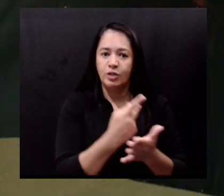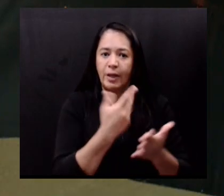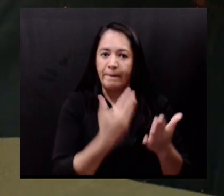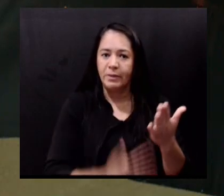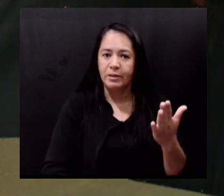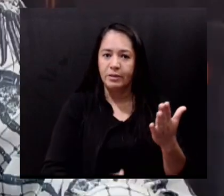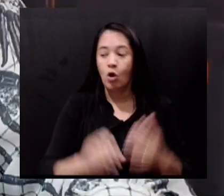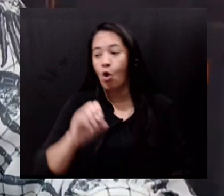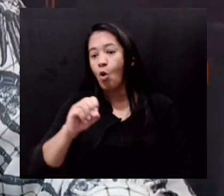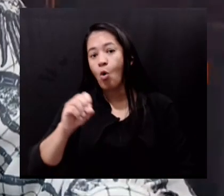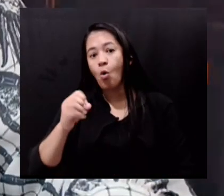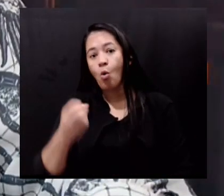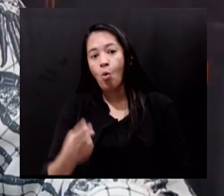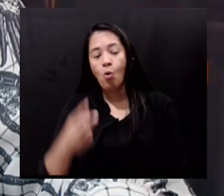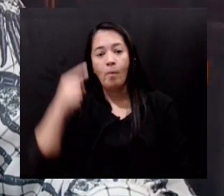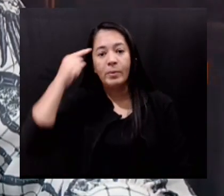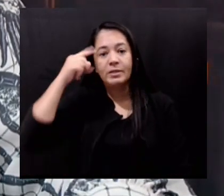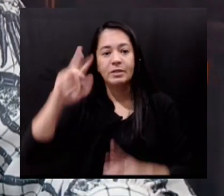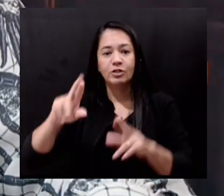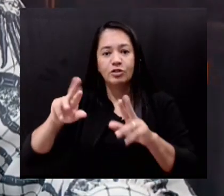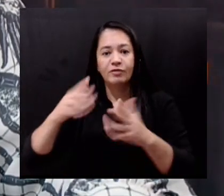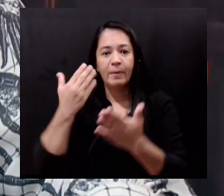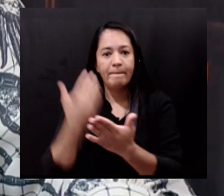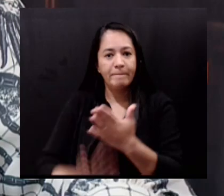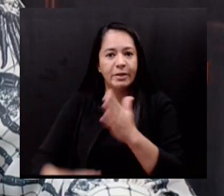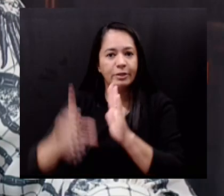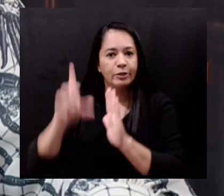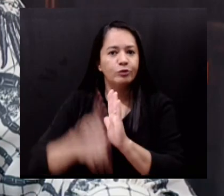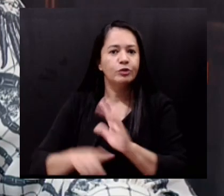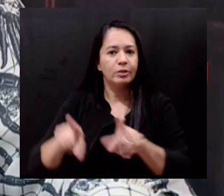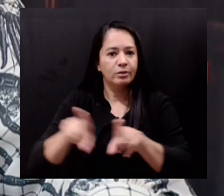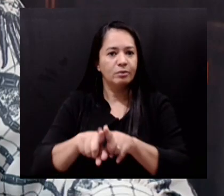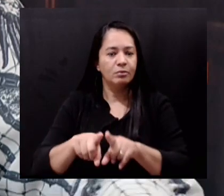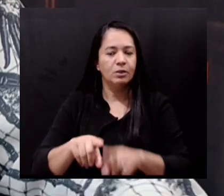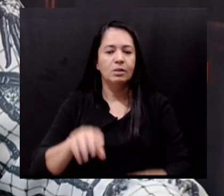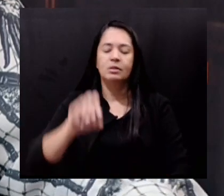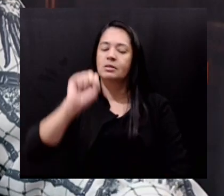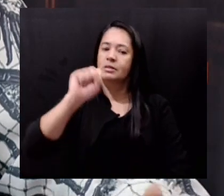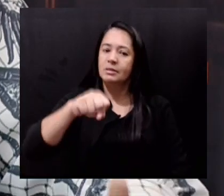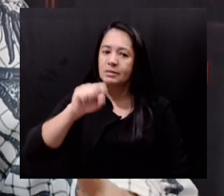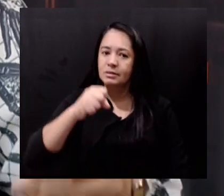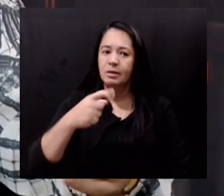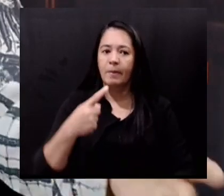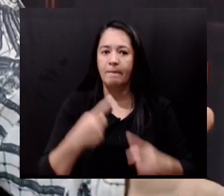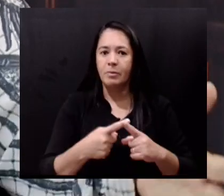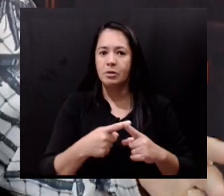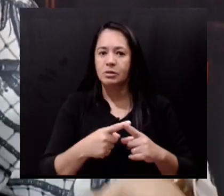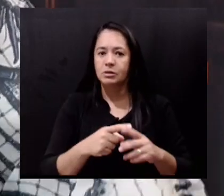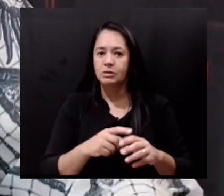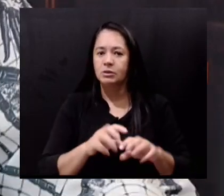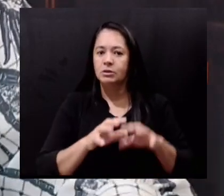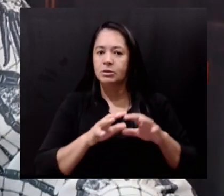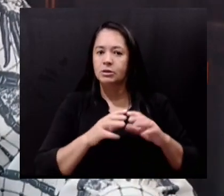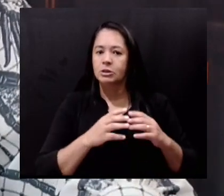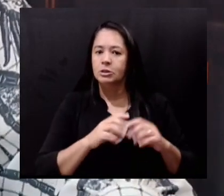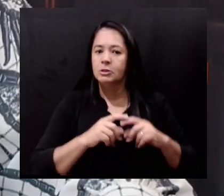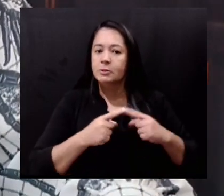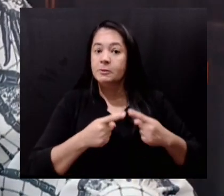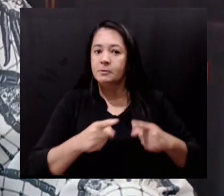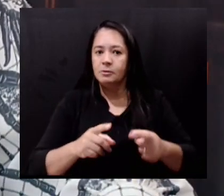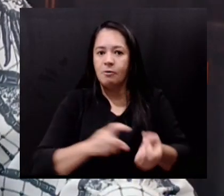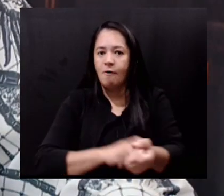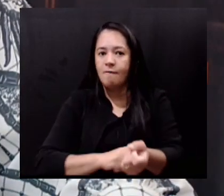sim. Com certeza, É, né? né, porque a agressividade do outro, da imagem que está vendo,